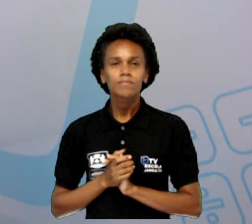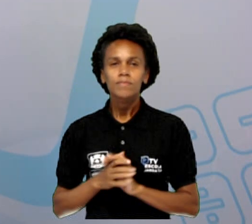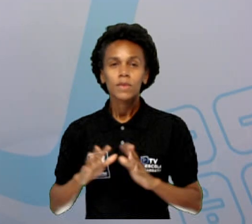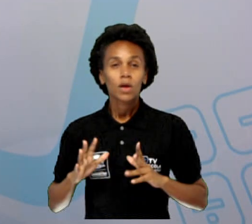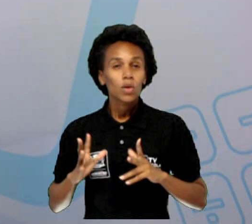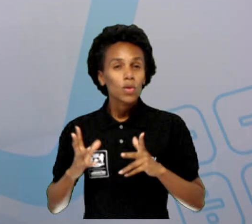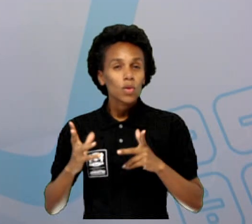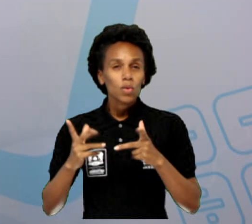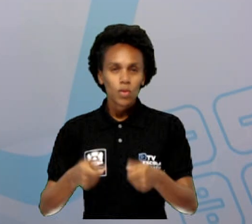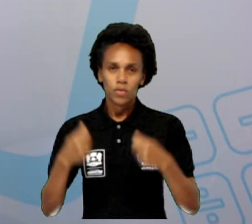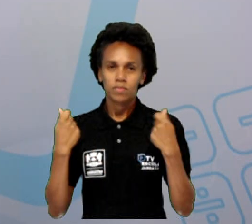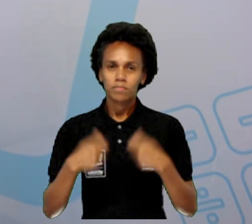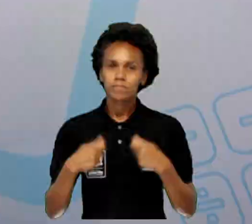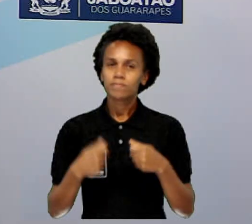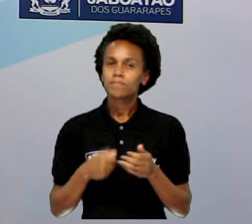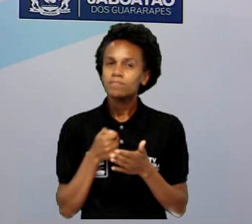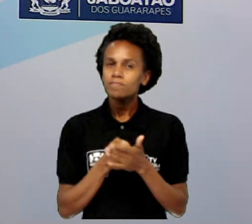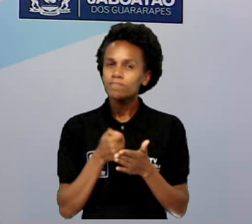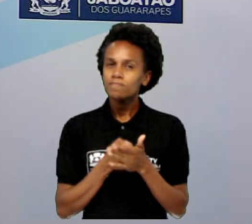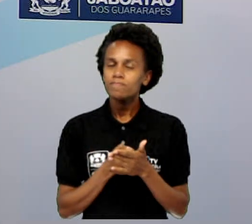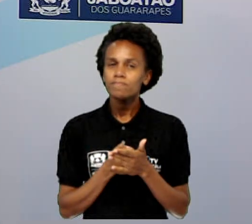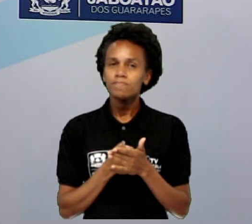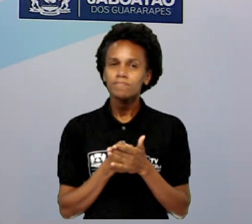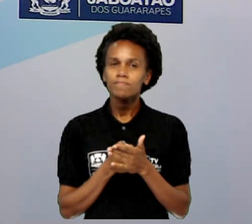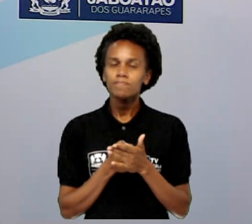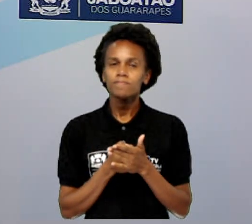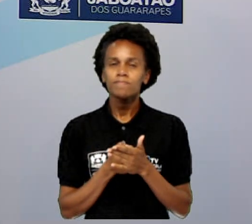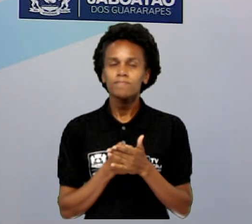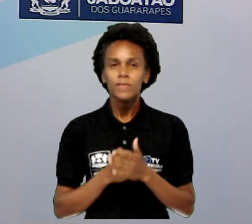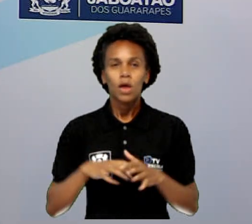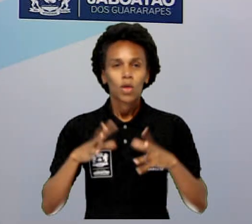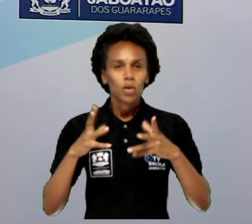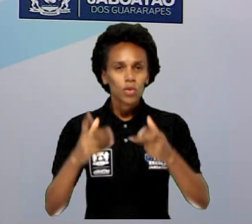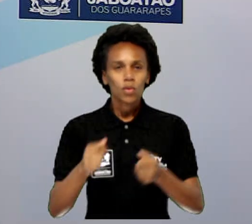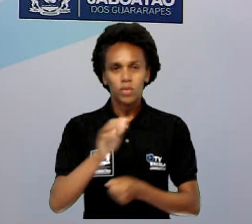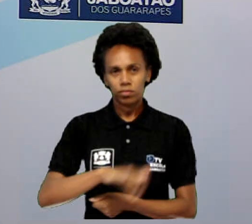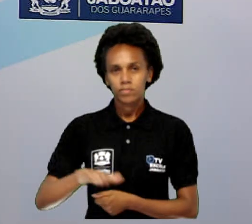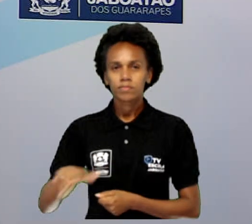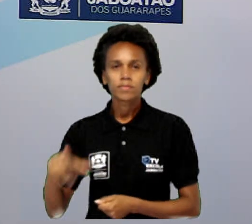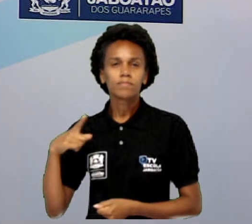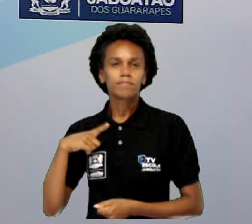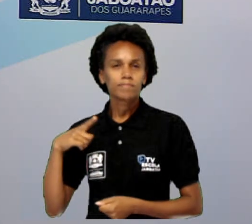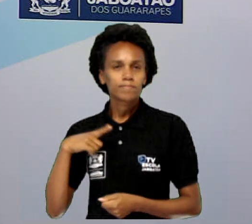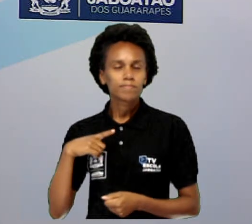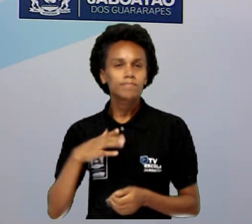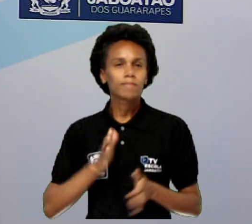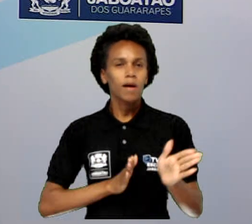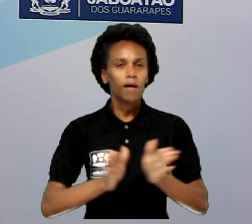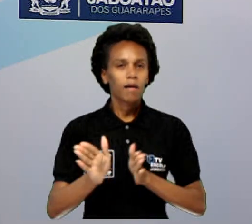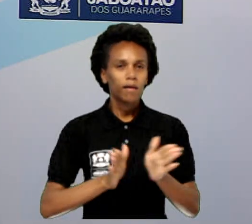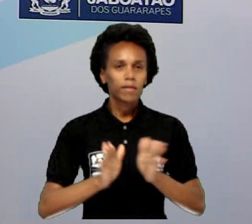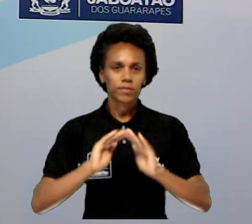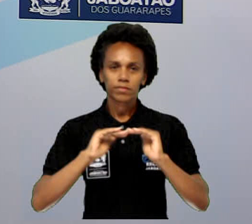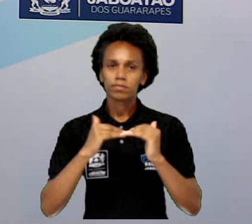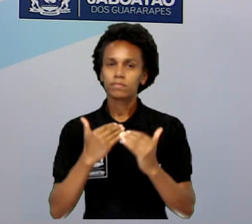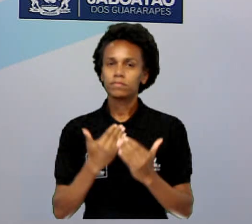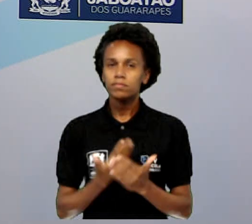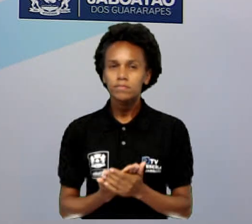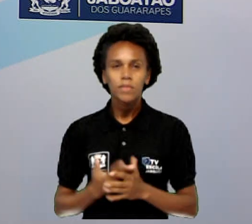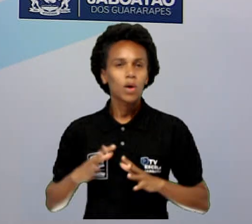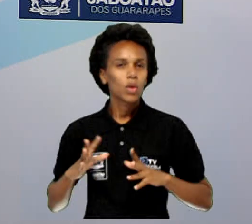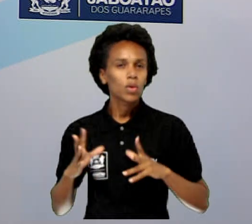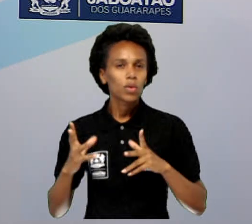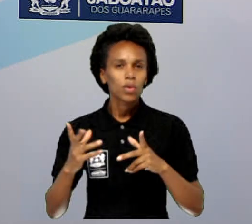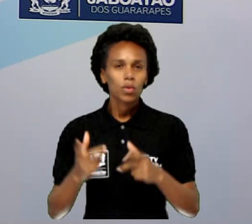que toda a criança tenha acesso à escola. Todos mesmo, os adultos